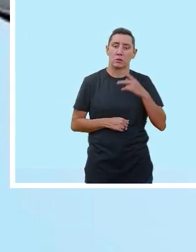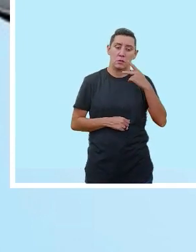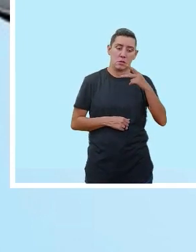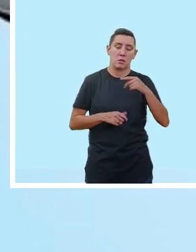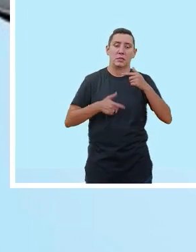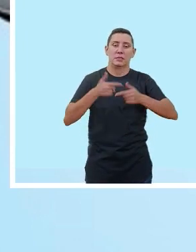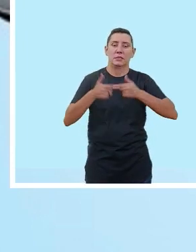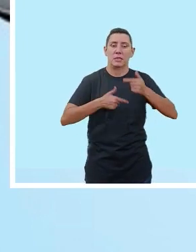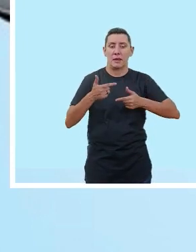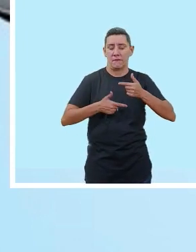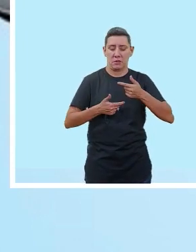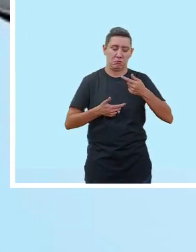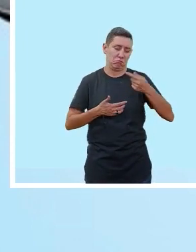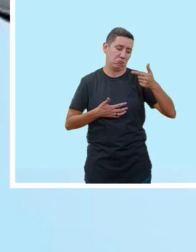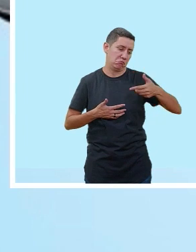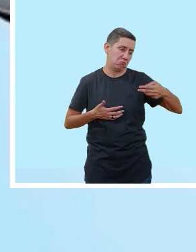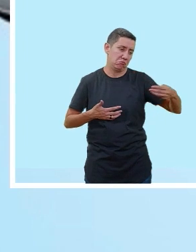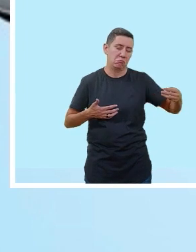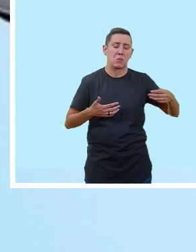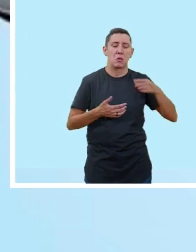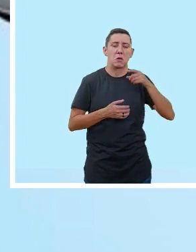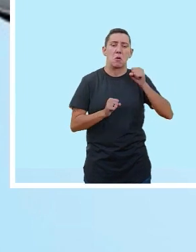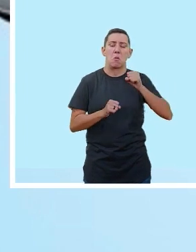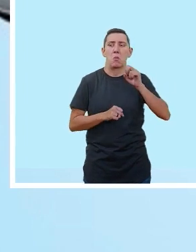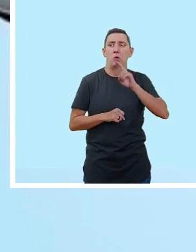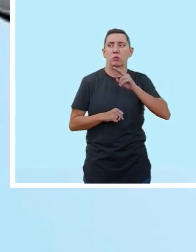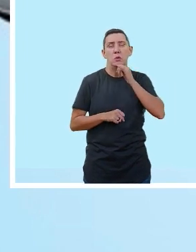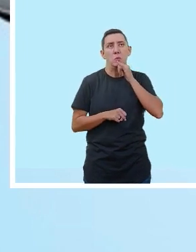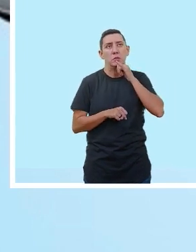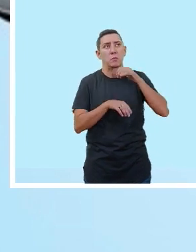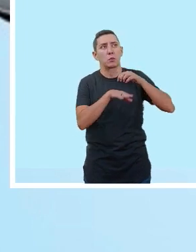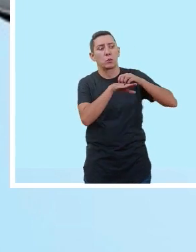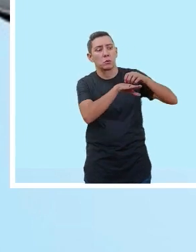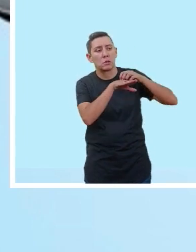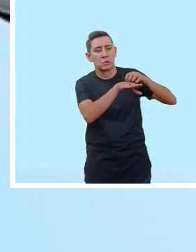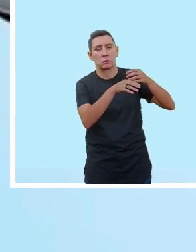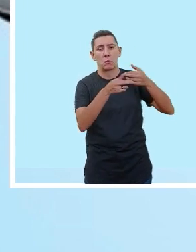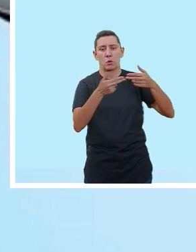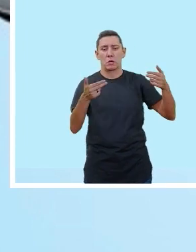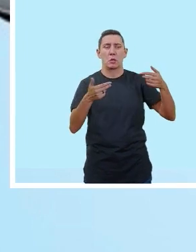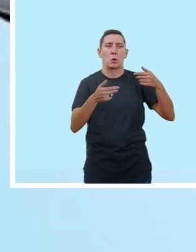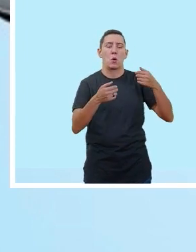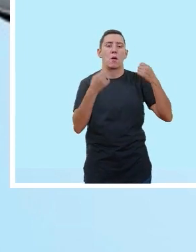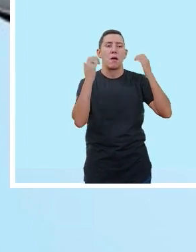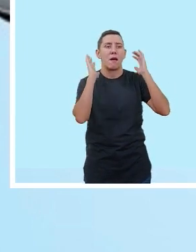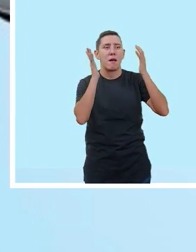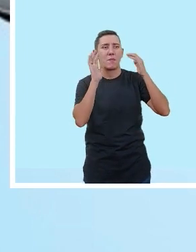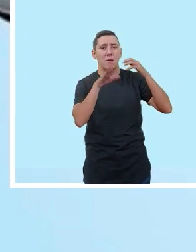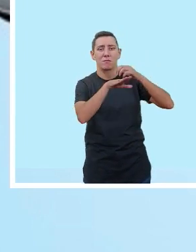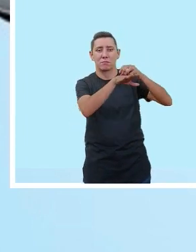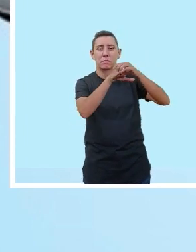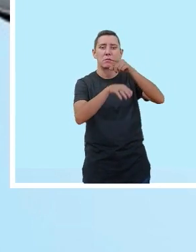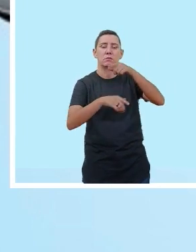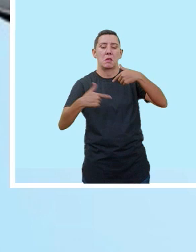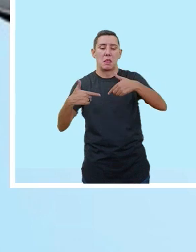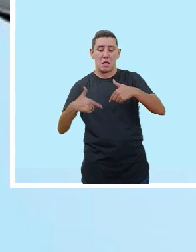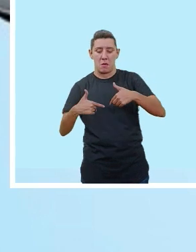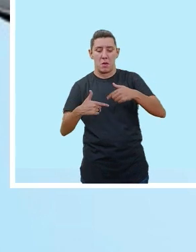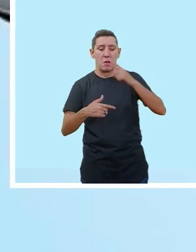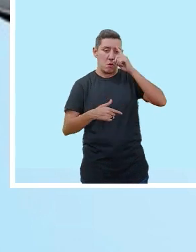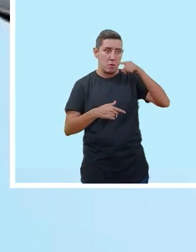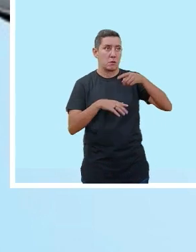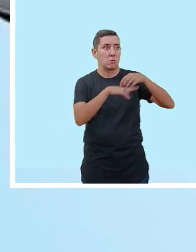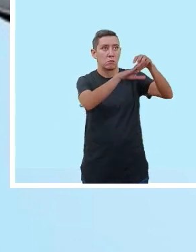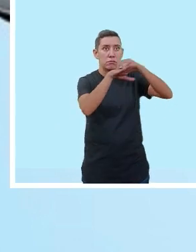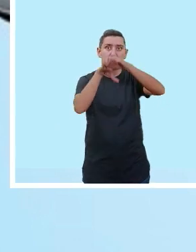você pode usar alguma transportadora ou alguma outra atividade que ela tenha relação direta com emissão de gases de